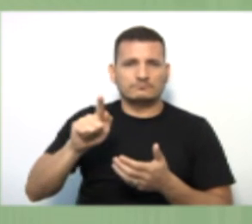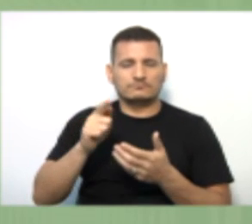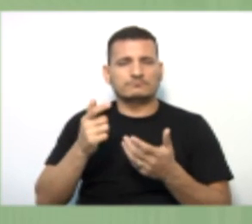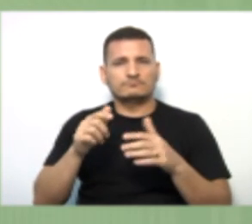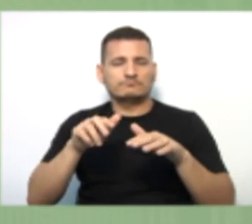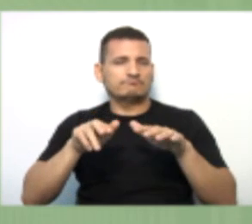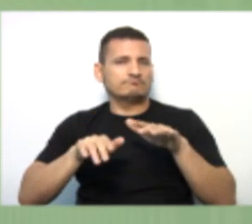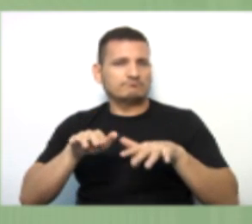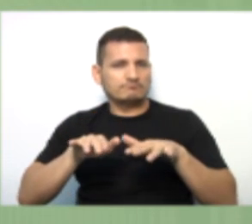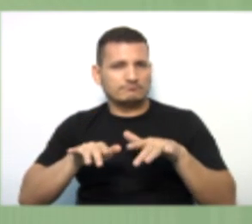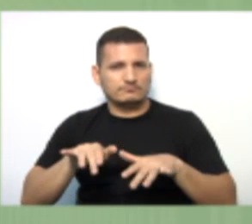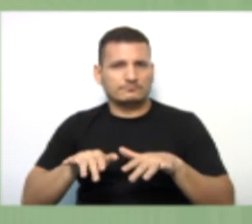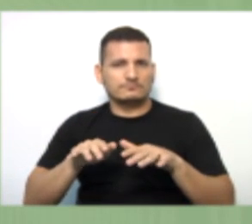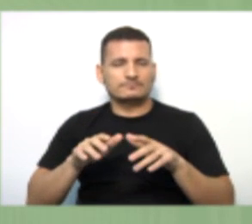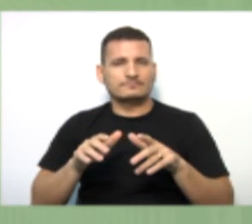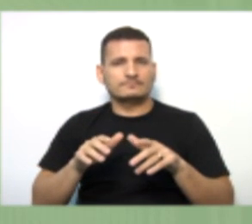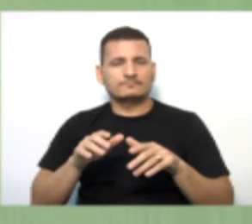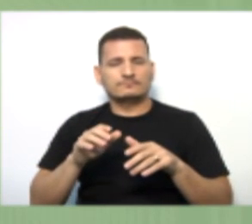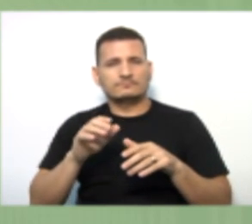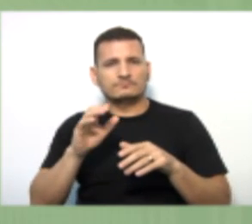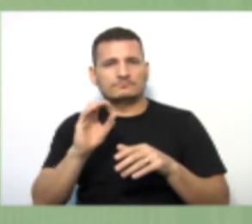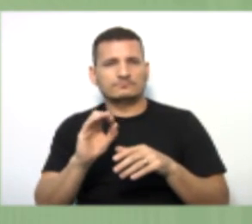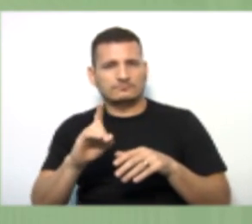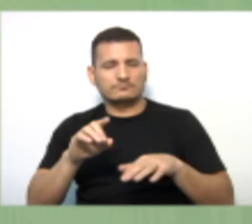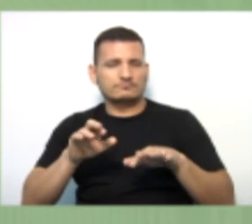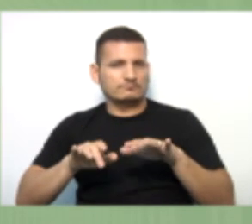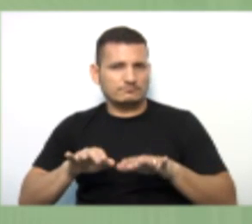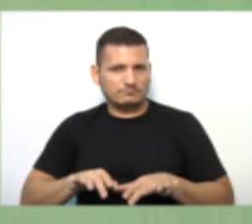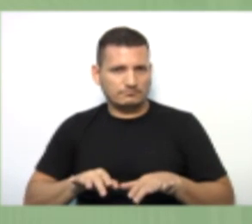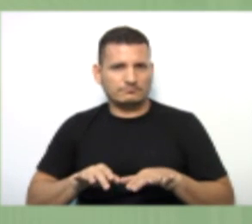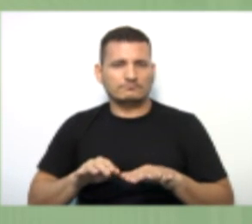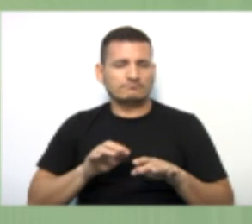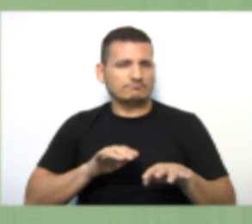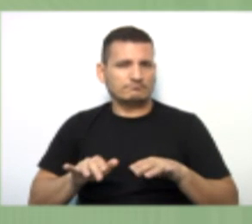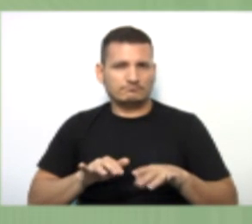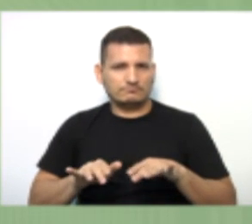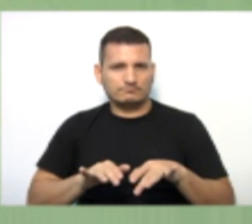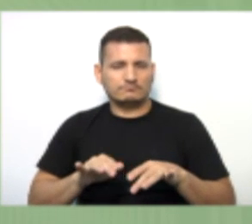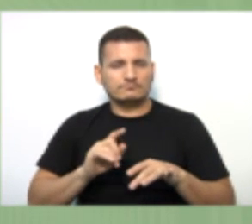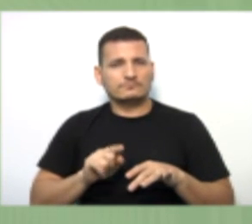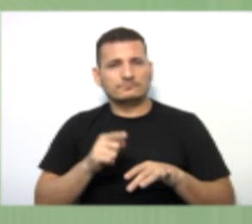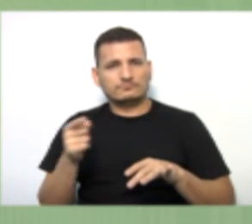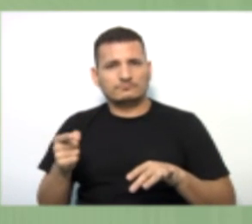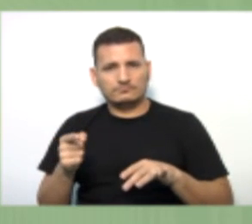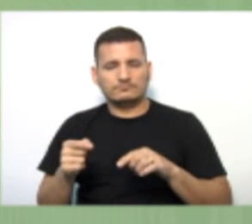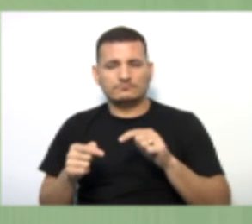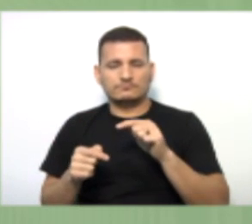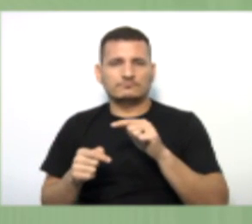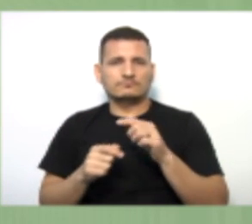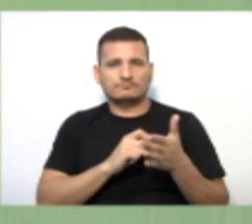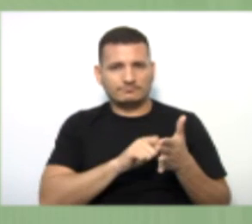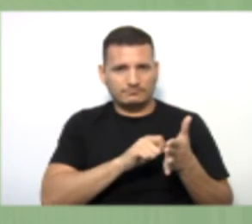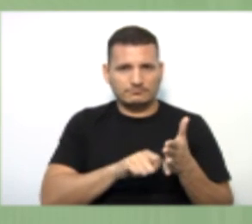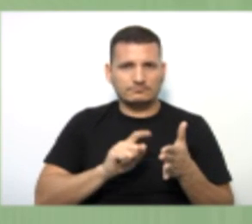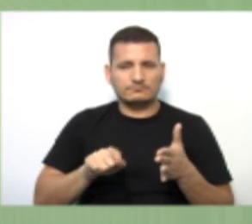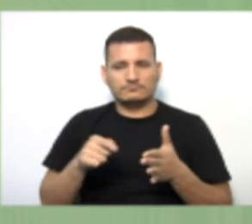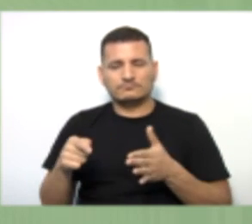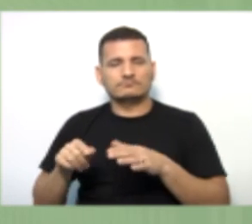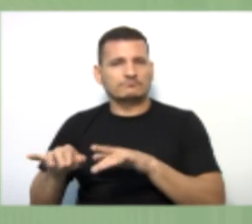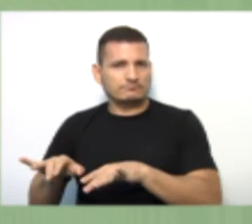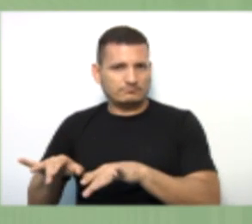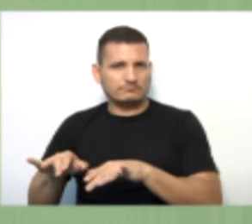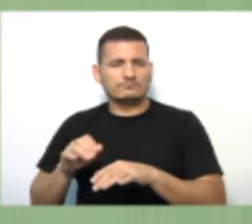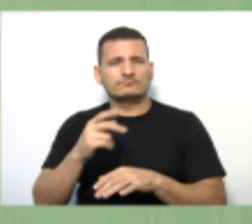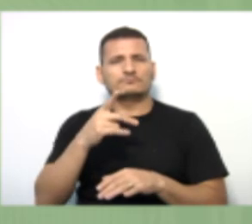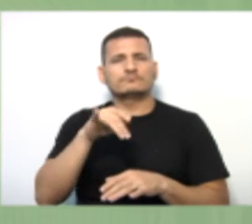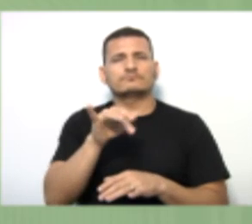escrevendo em forma de pseudocódigo, que eu vou falar aqui agora, na mão mesmo, e depois vai passar para o código, que é esse aqui em Python. Professor, o que é Python?